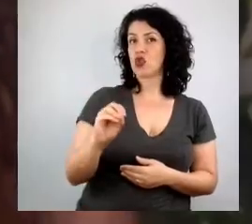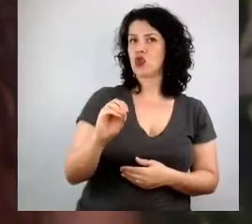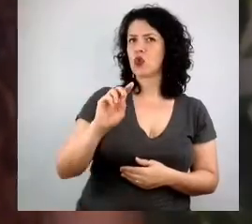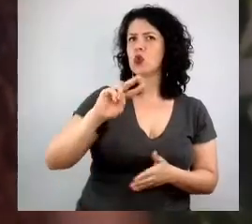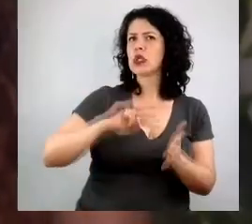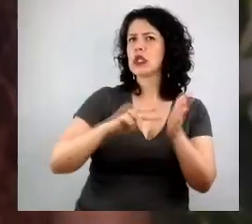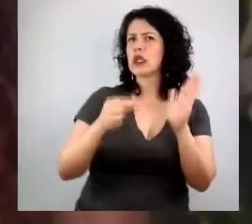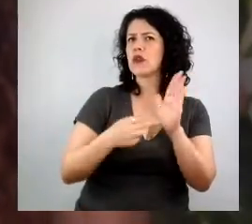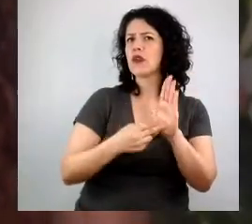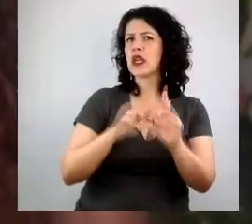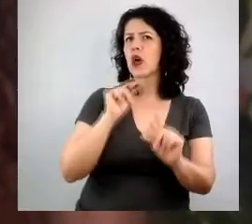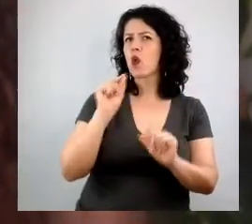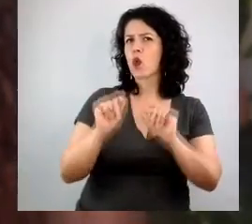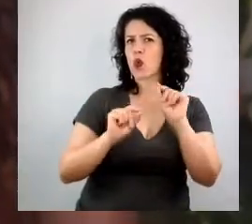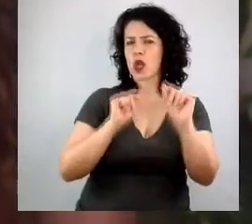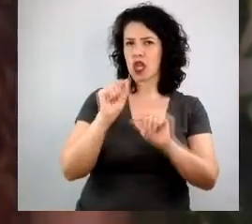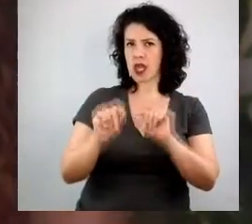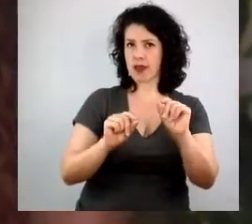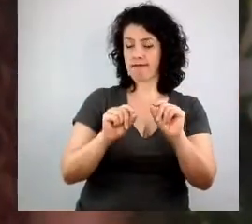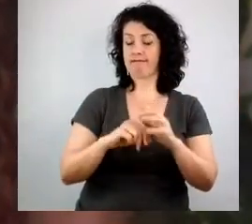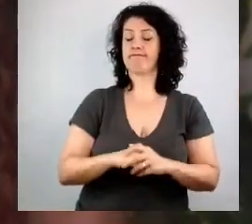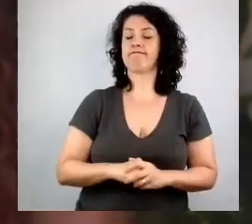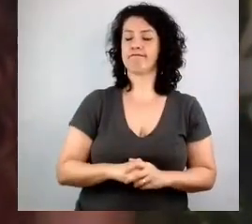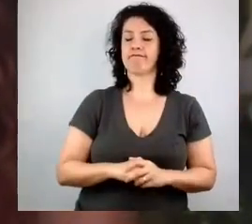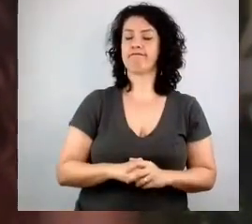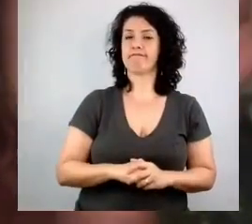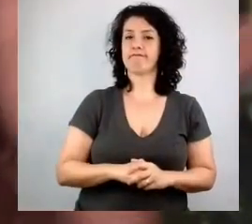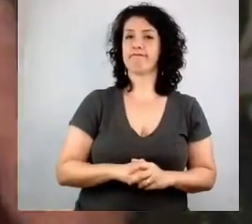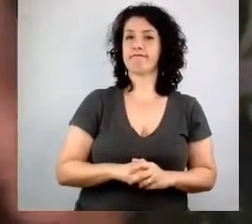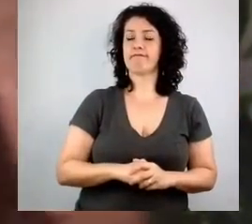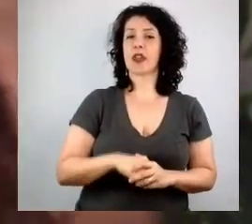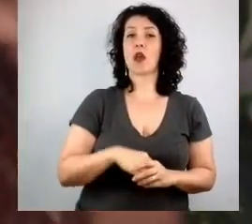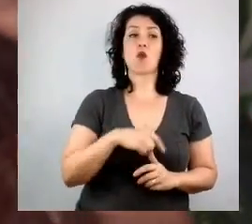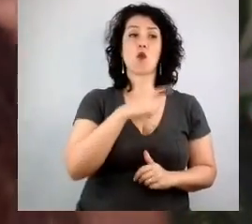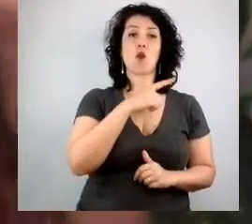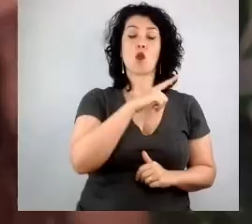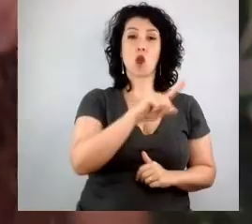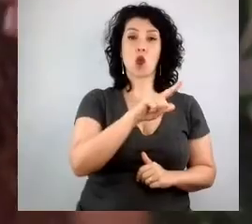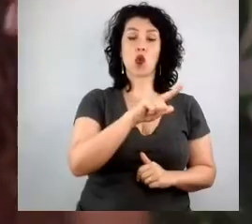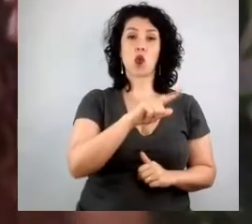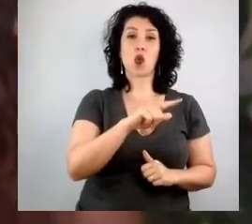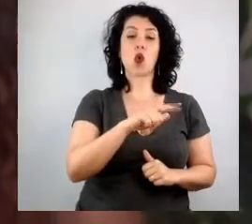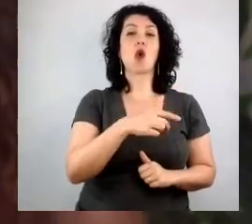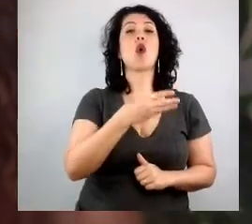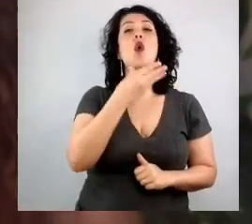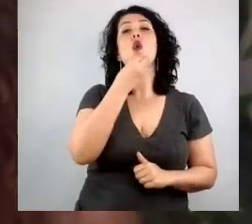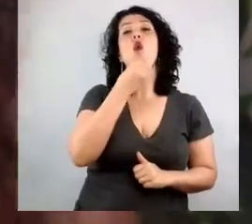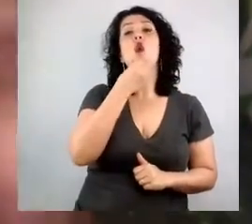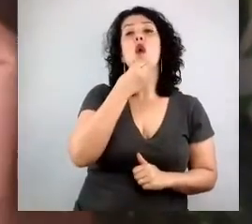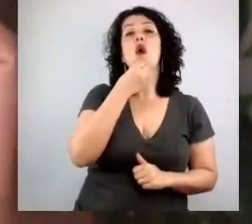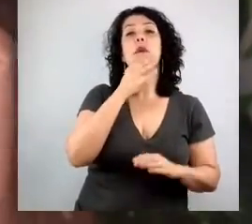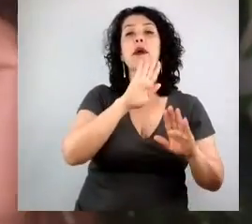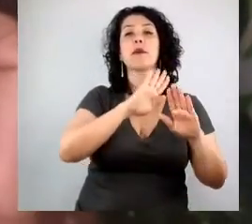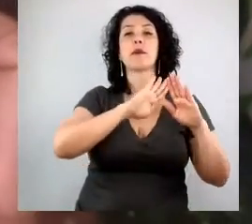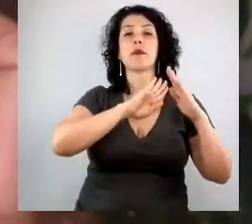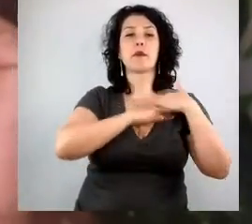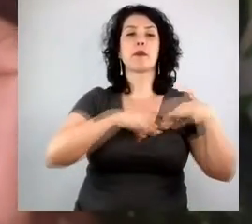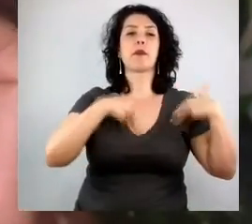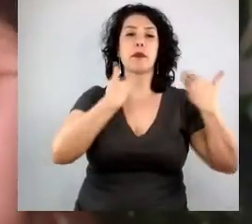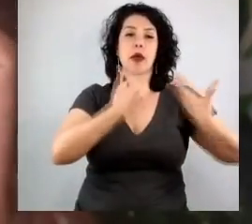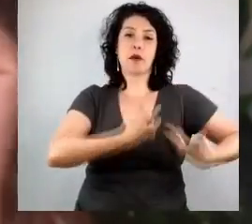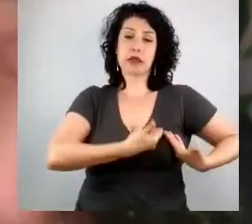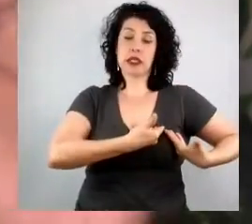Segundo esse autor que eu comentei, né, há pouco, Abdias Nascimento, também dramaturgo, enfim,